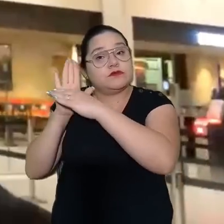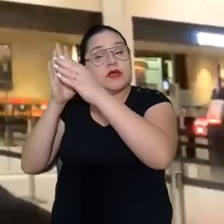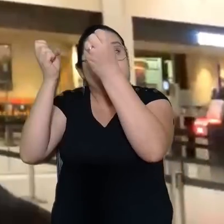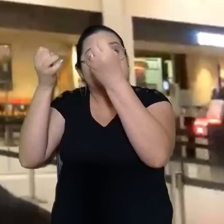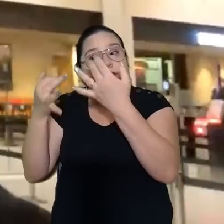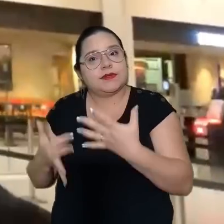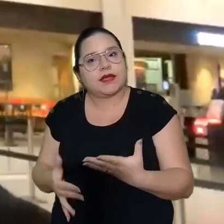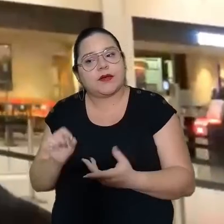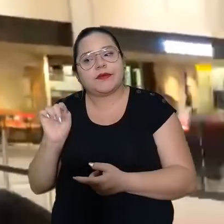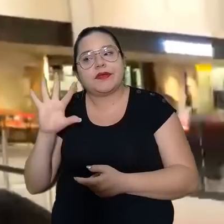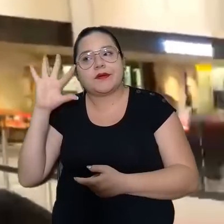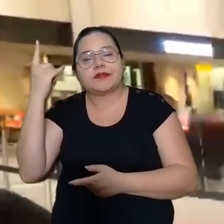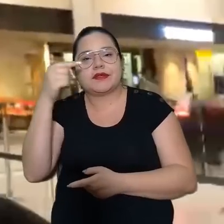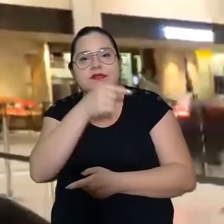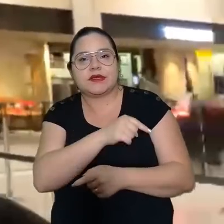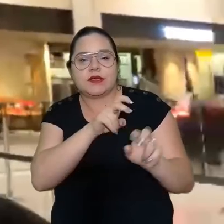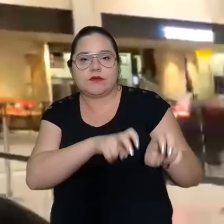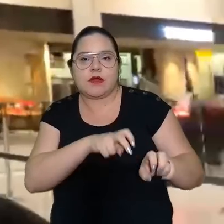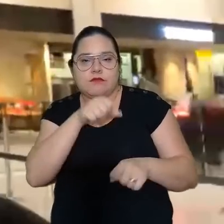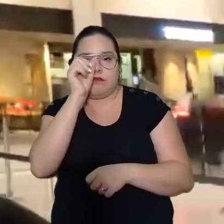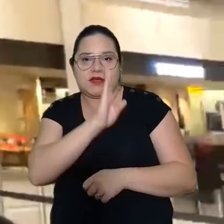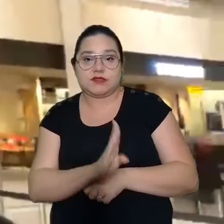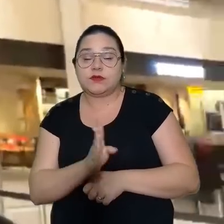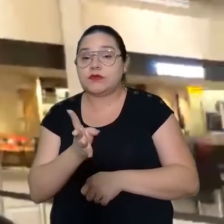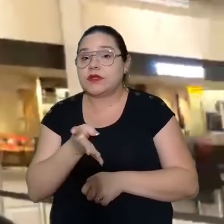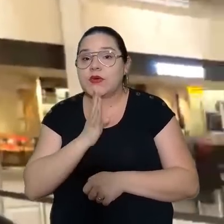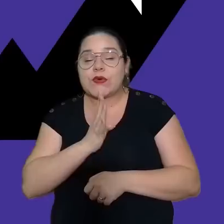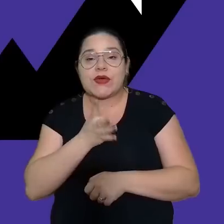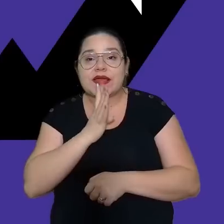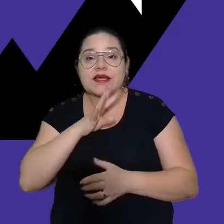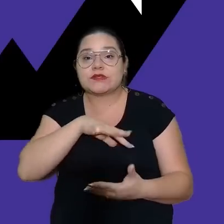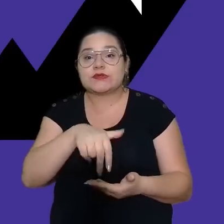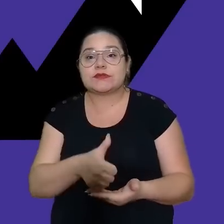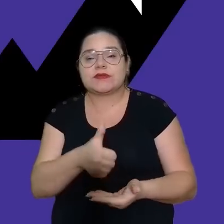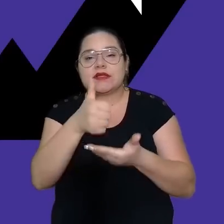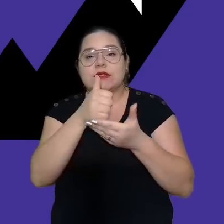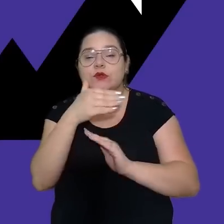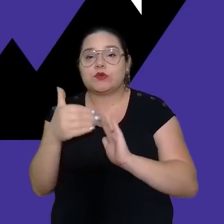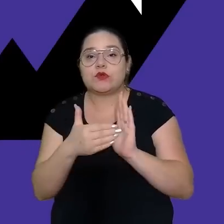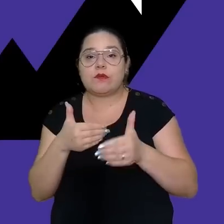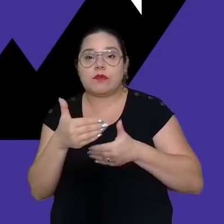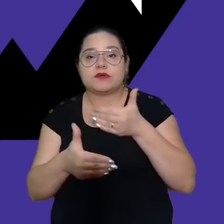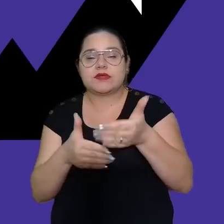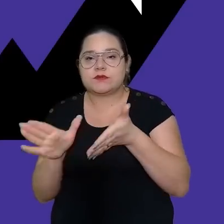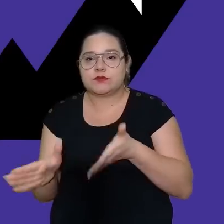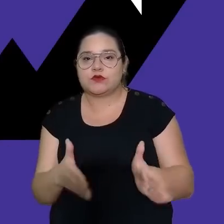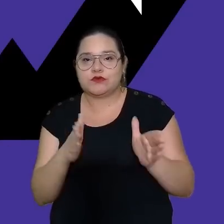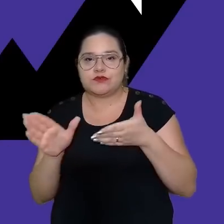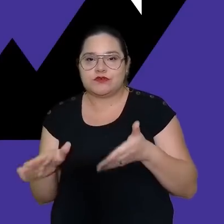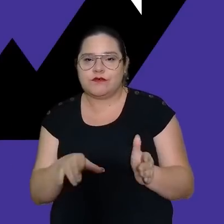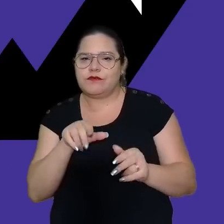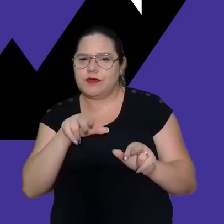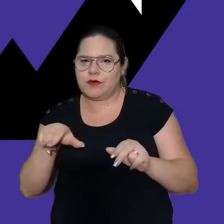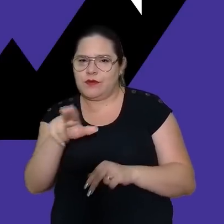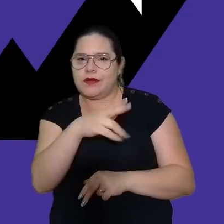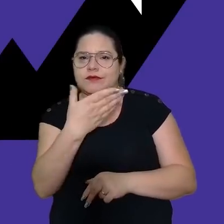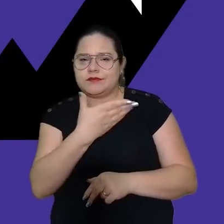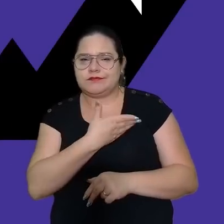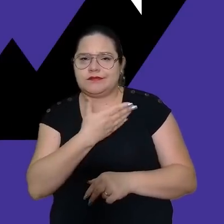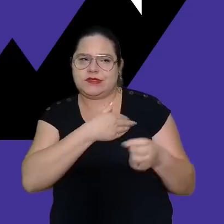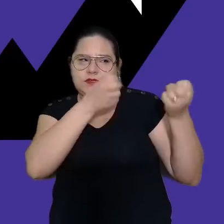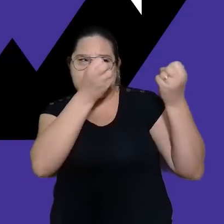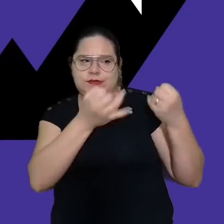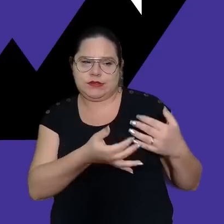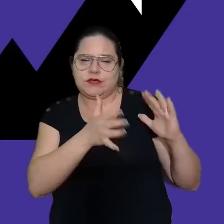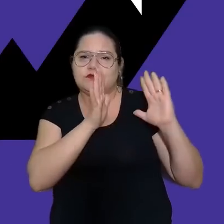agronegócio brasileiro e não conhecem a sustentabilidade de todo o processo produtivo, como colocaram aqui bem já os meus colegas. E